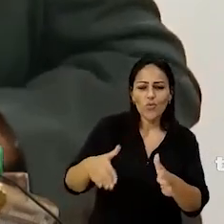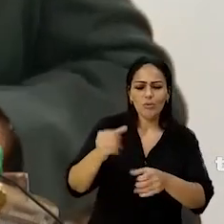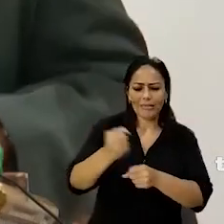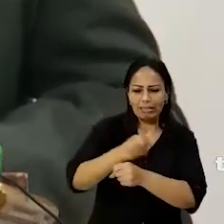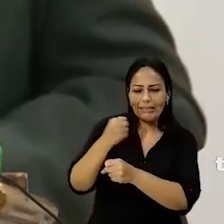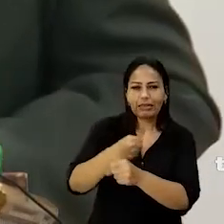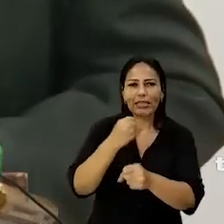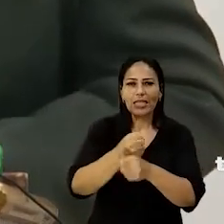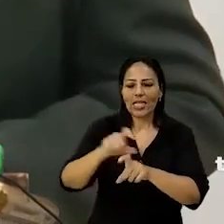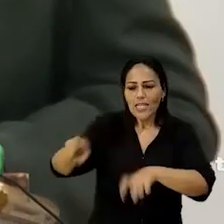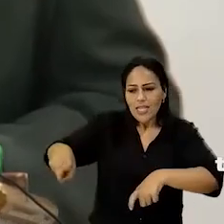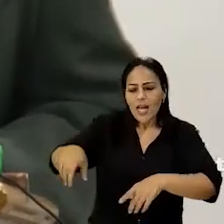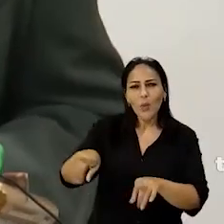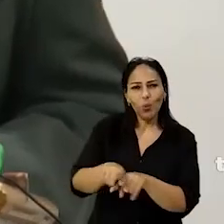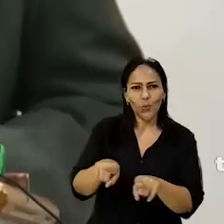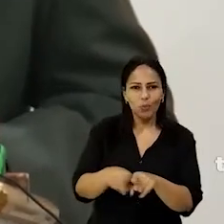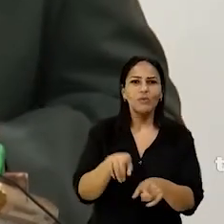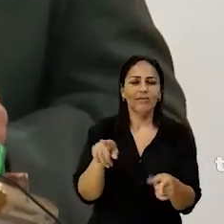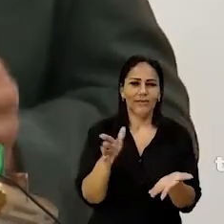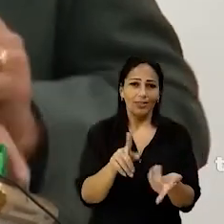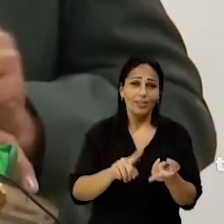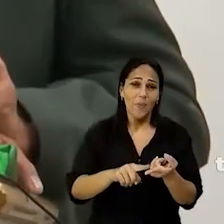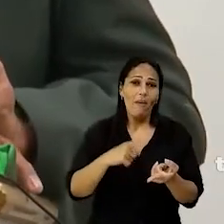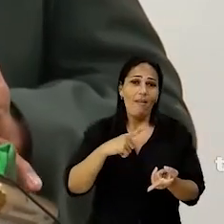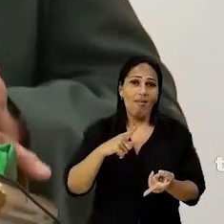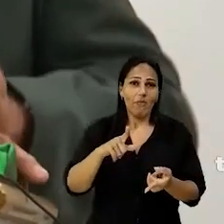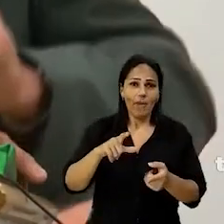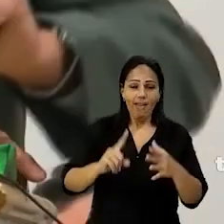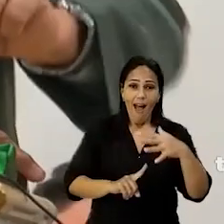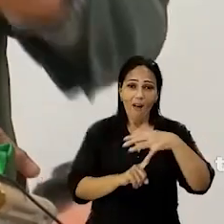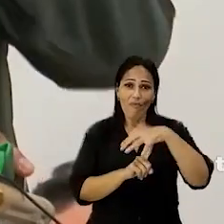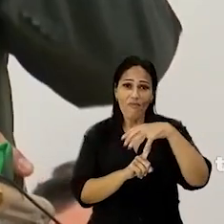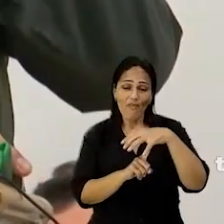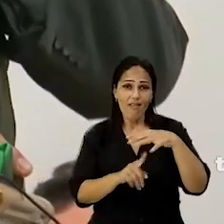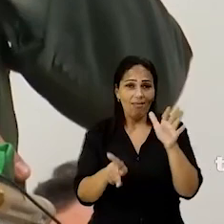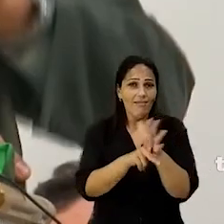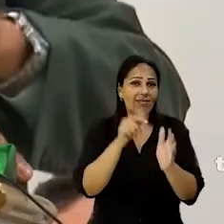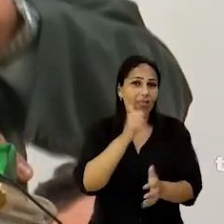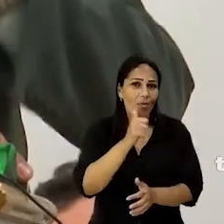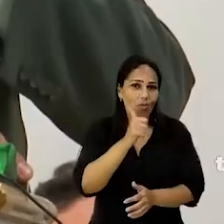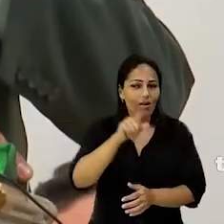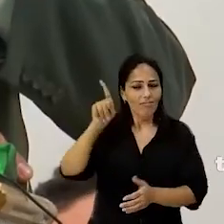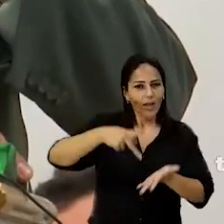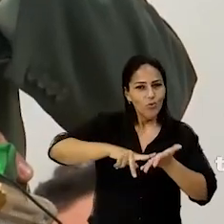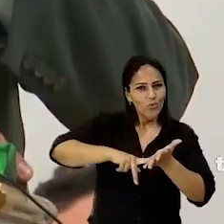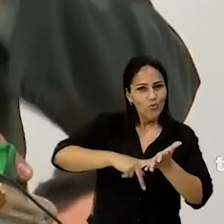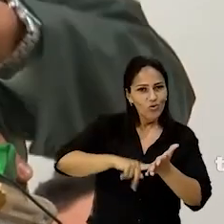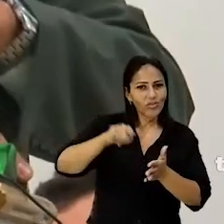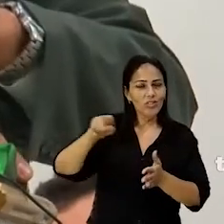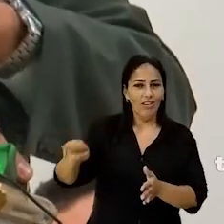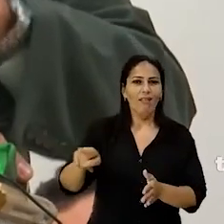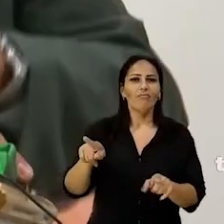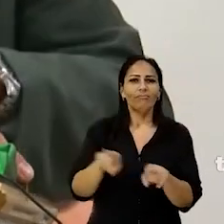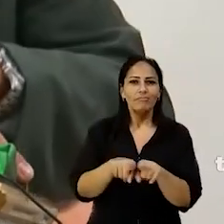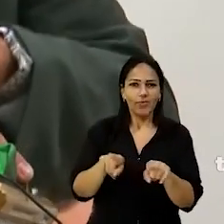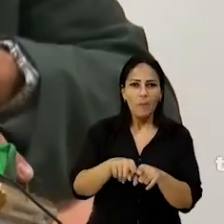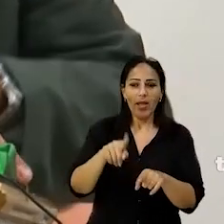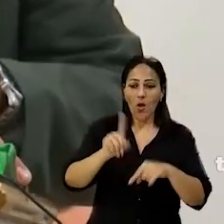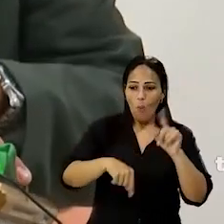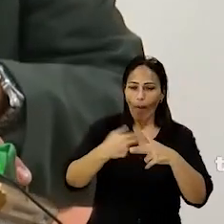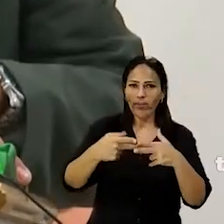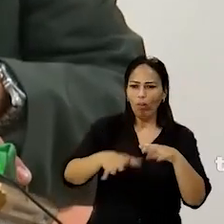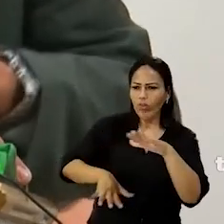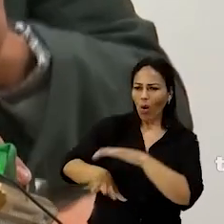a agricultura e implantar a Feira da Mulher, que está lá no sindicato, o equipamento jogado